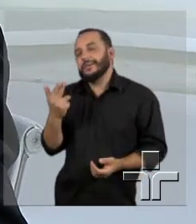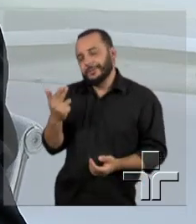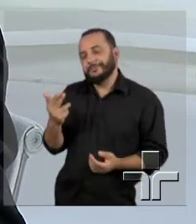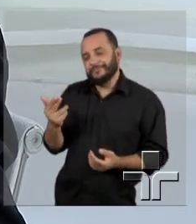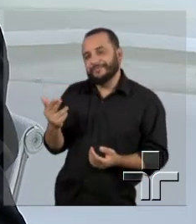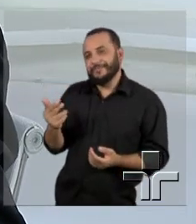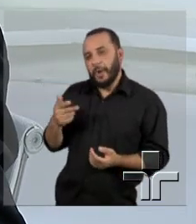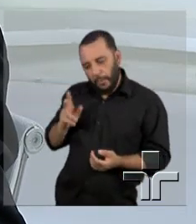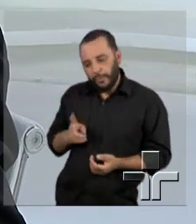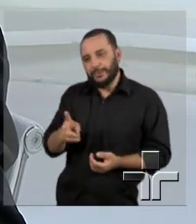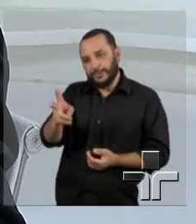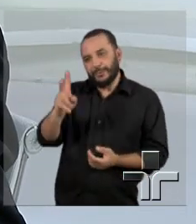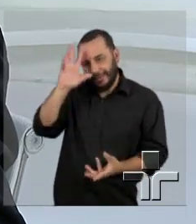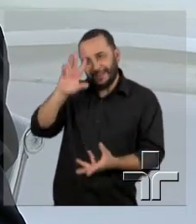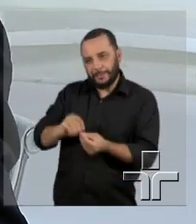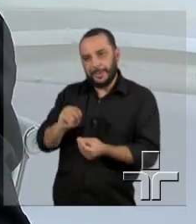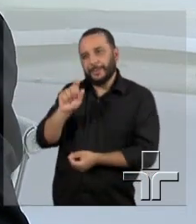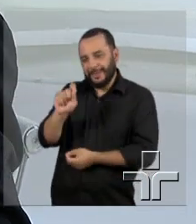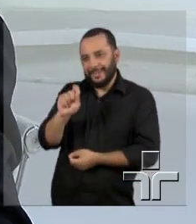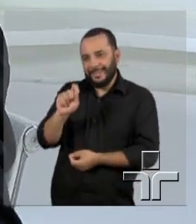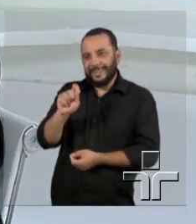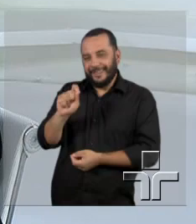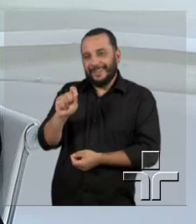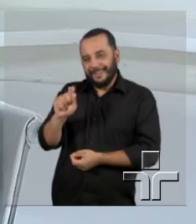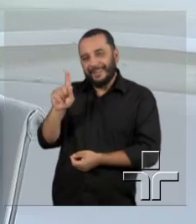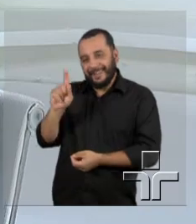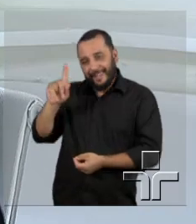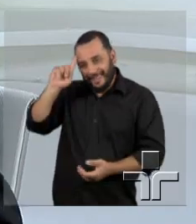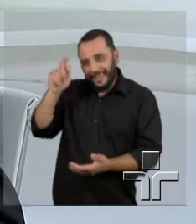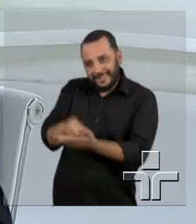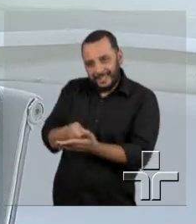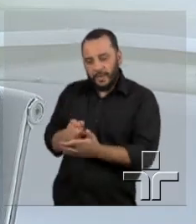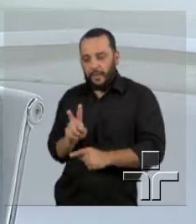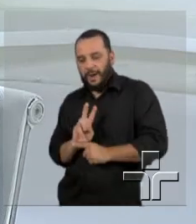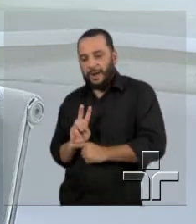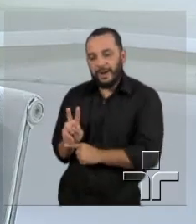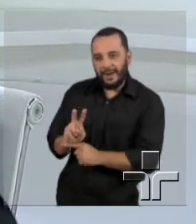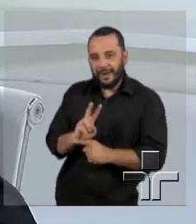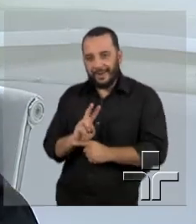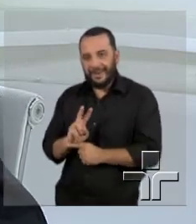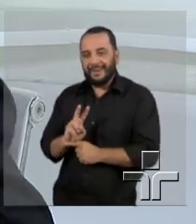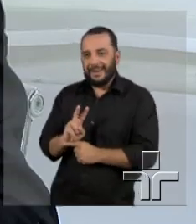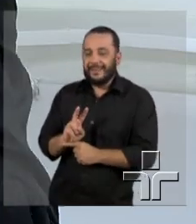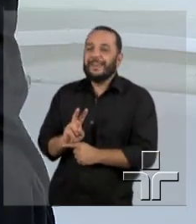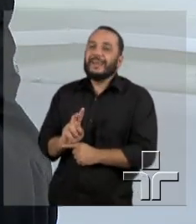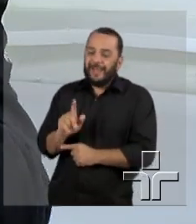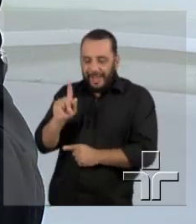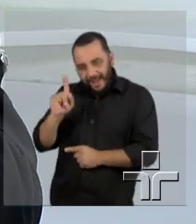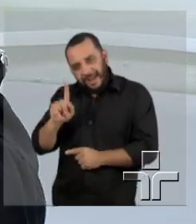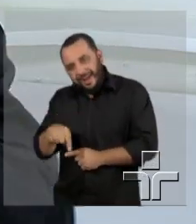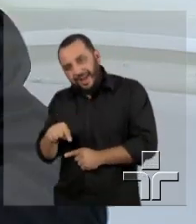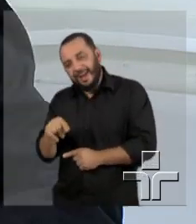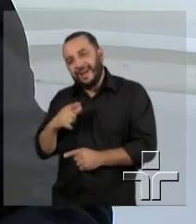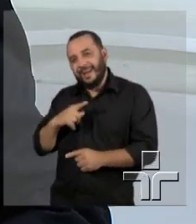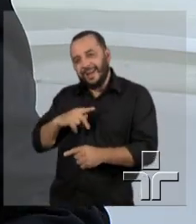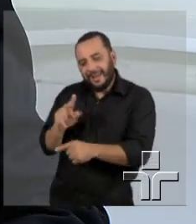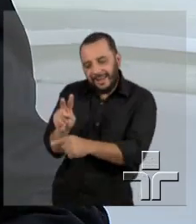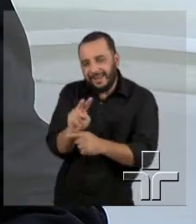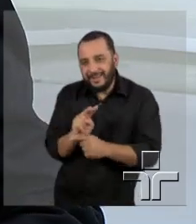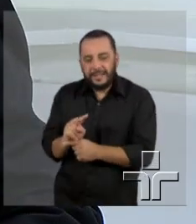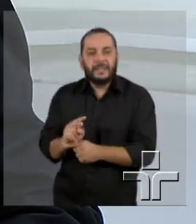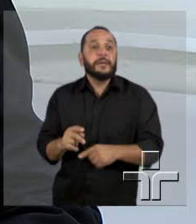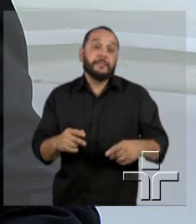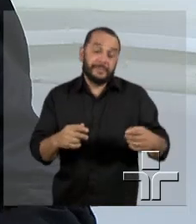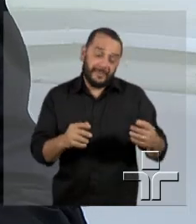continuo naquele entendimento de que decisão cautelar é uma decisão... É uma paródia. Preambular, prefacial, etc. Deveria